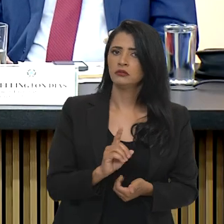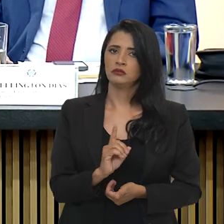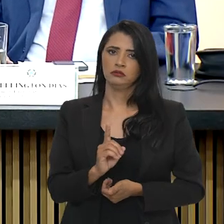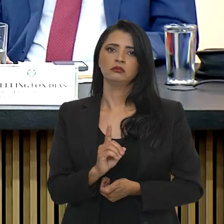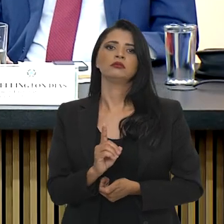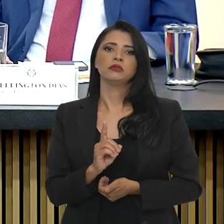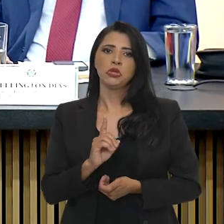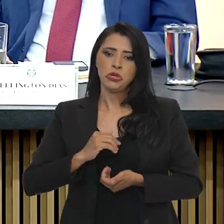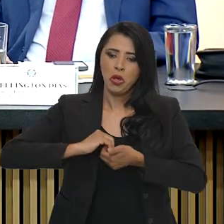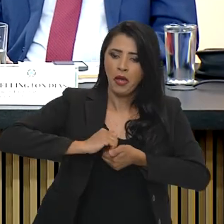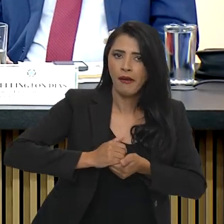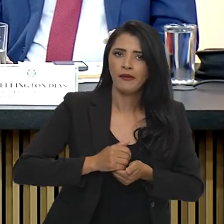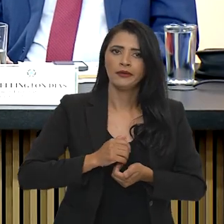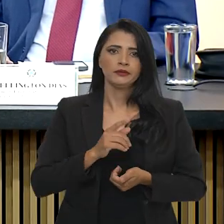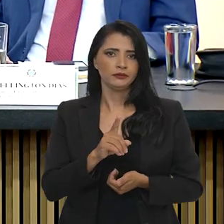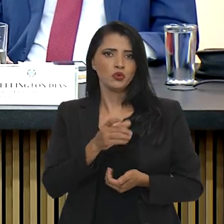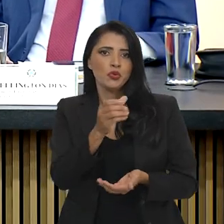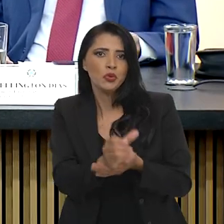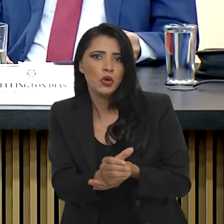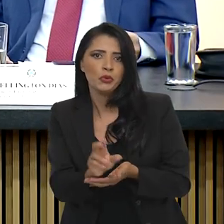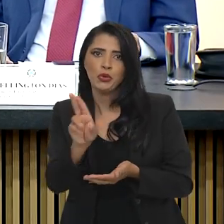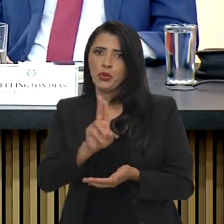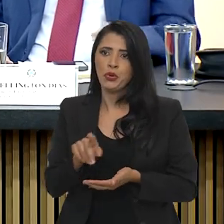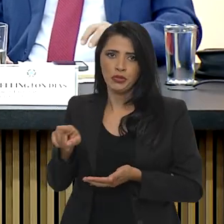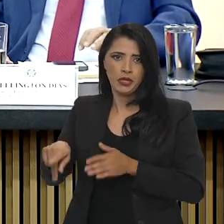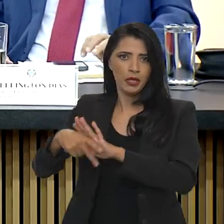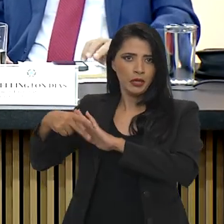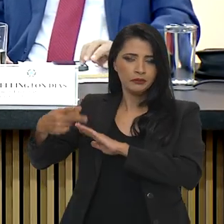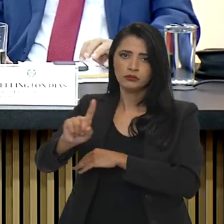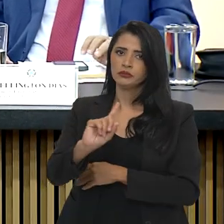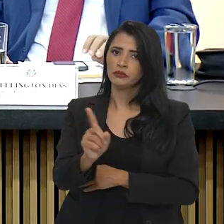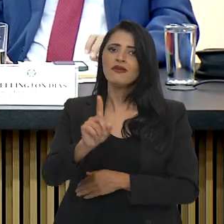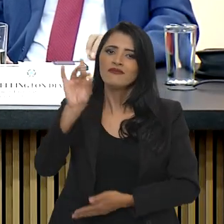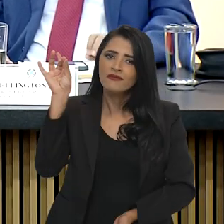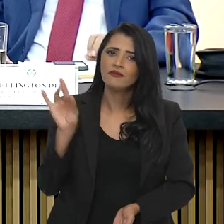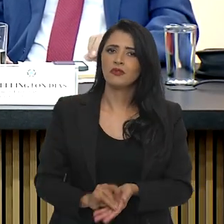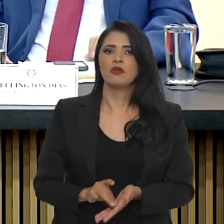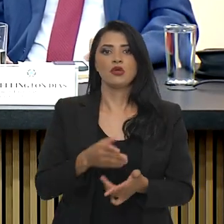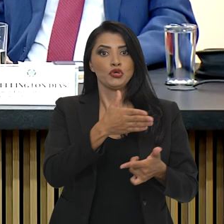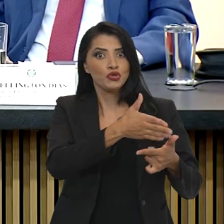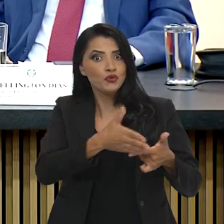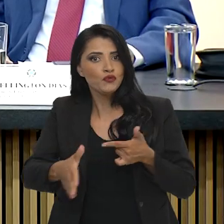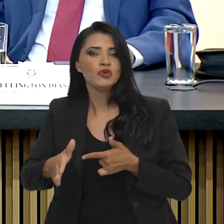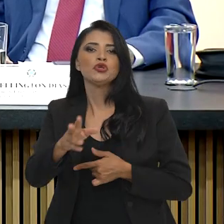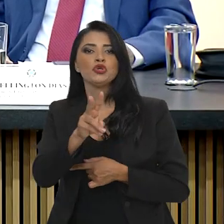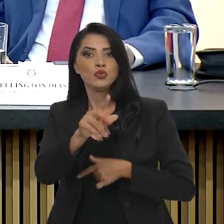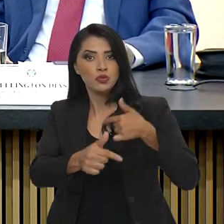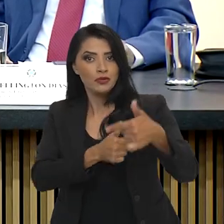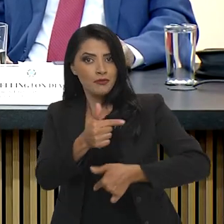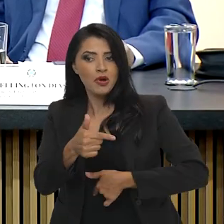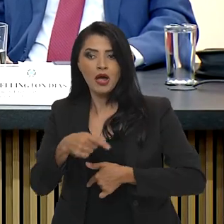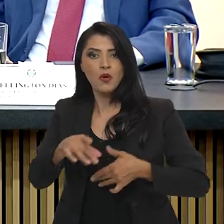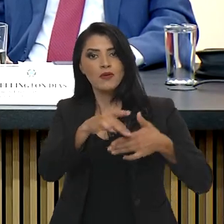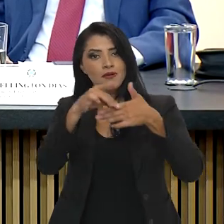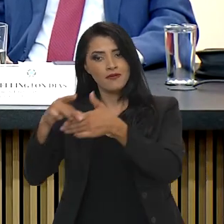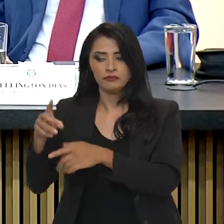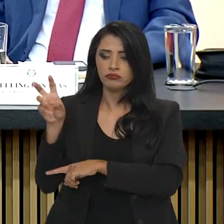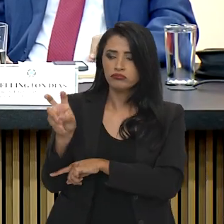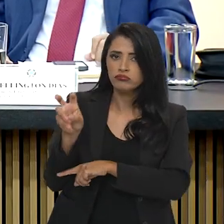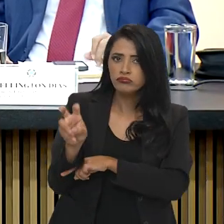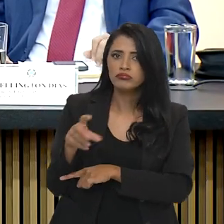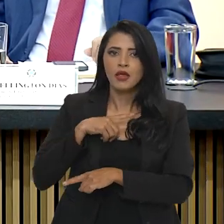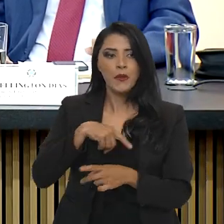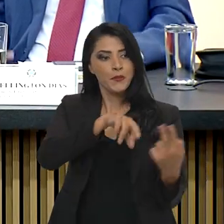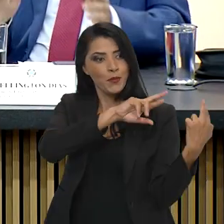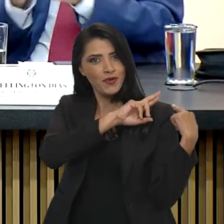copo, ajudar lavando o copo que usa. É efetivamente dividir o trabalho, é dividir a ida para a